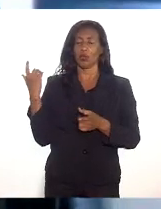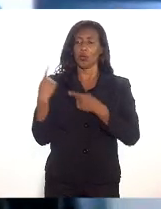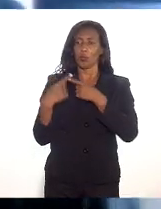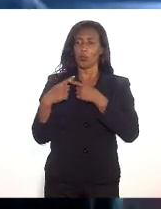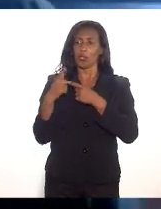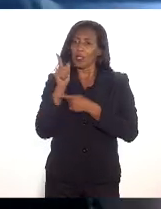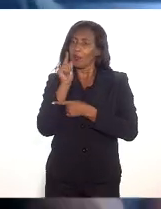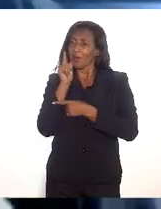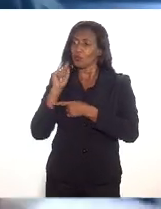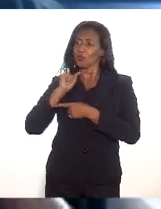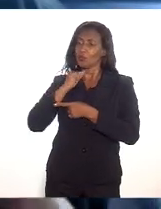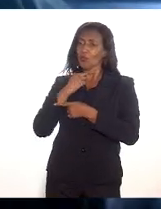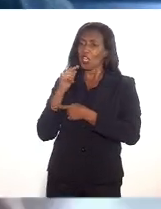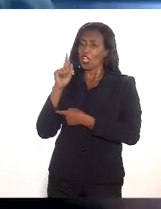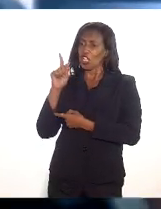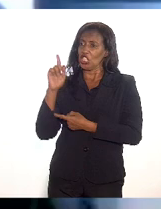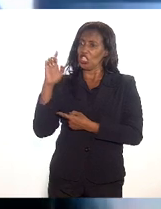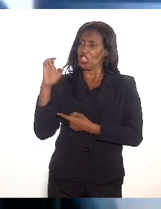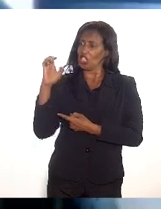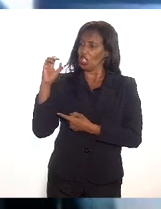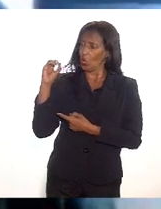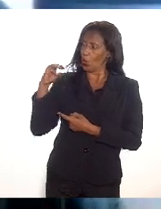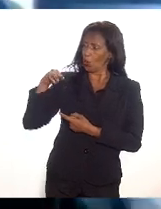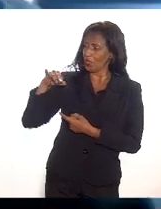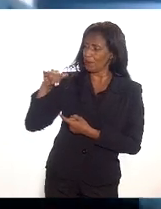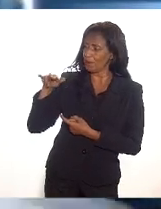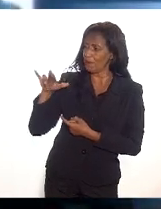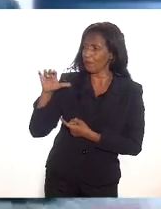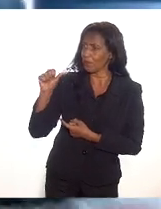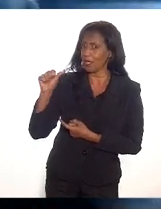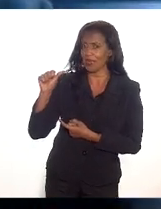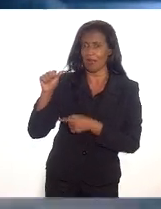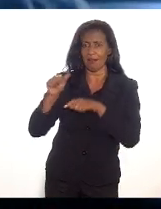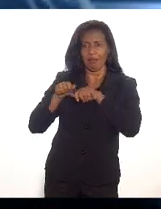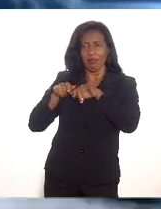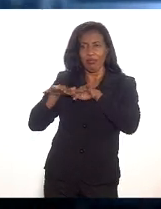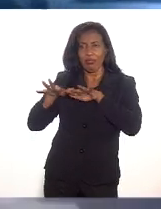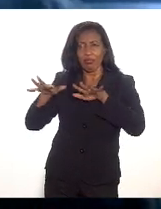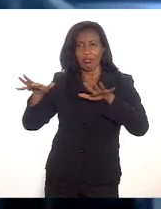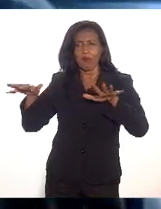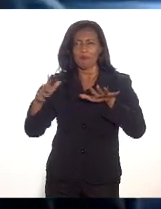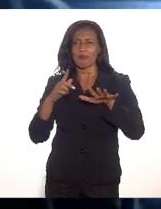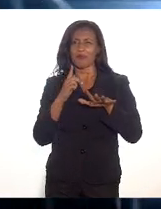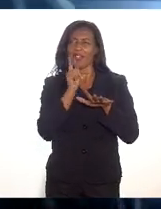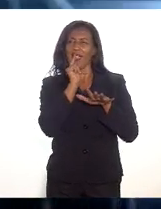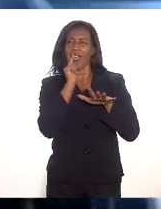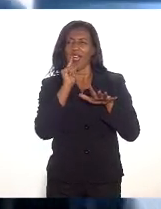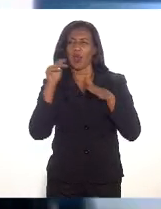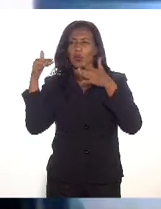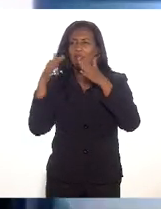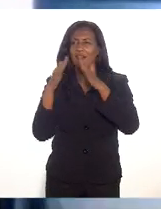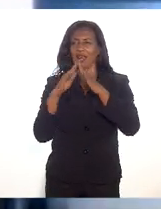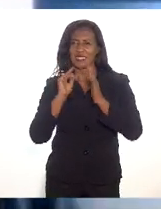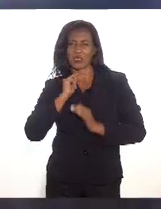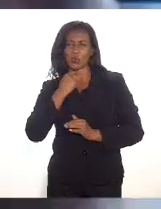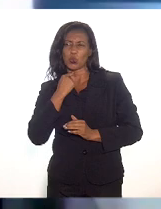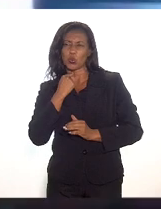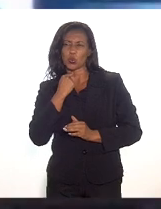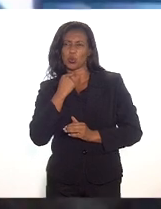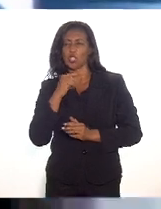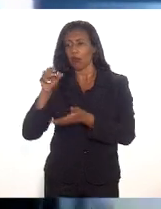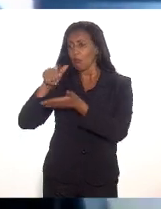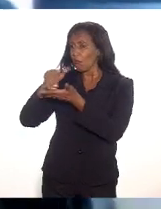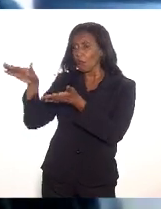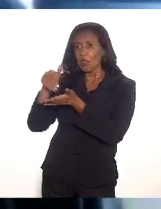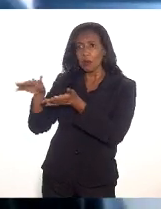empresa a pretexto de fazer economia. Moral da história, um caos, uma lambança total e absoluta. Quem